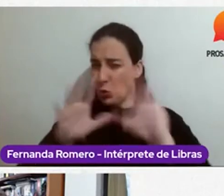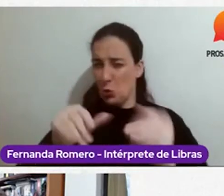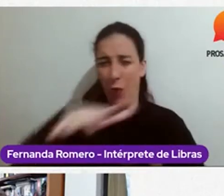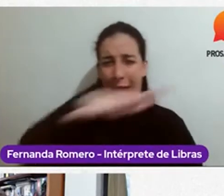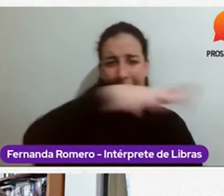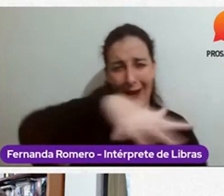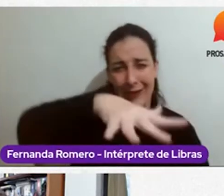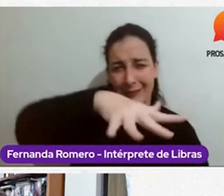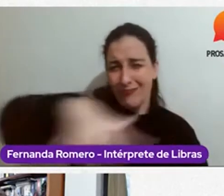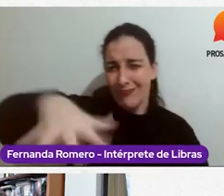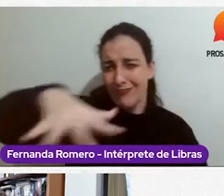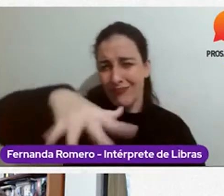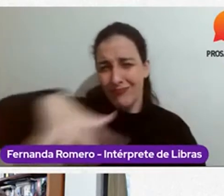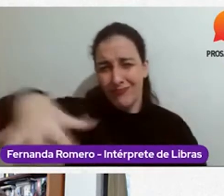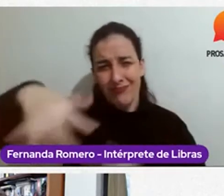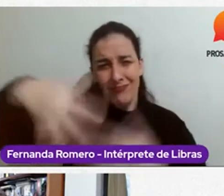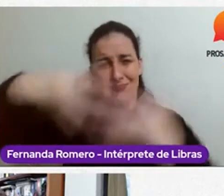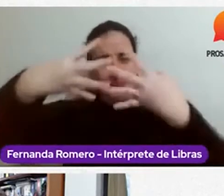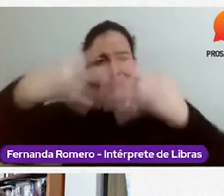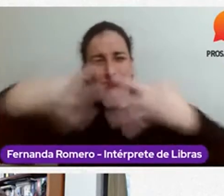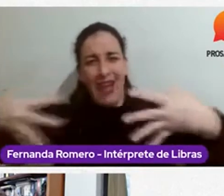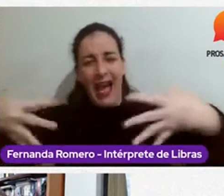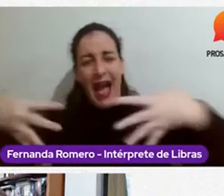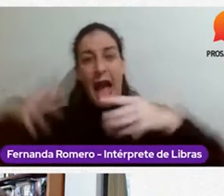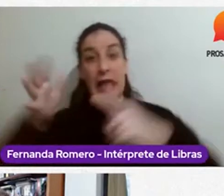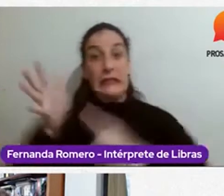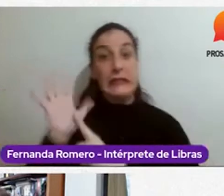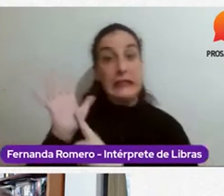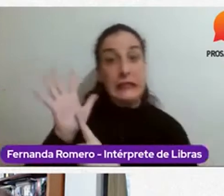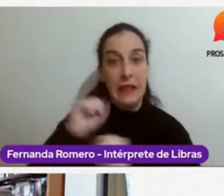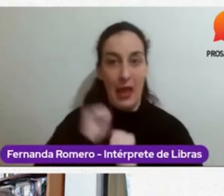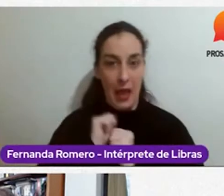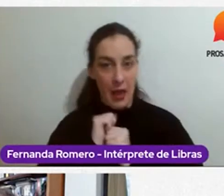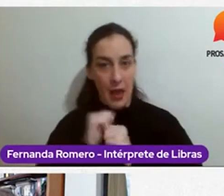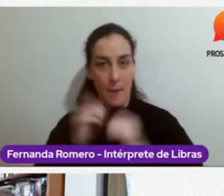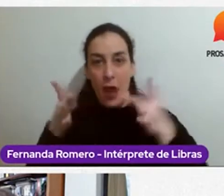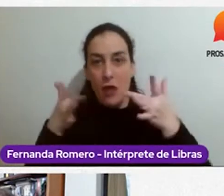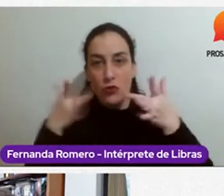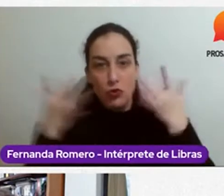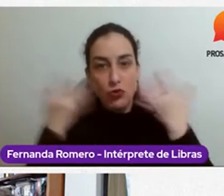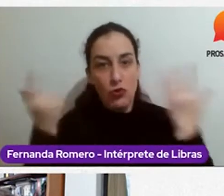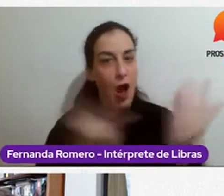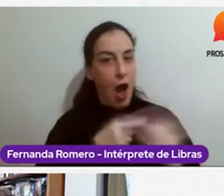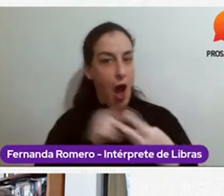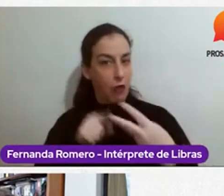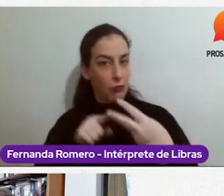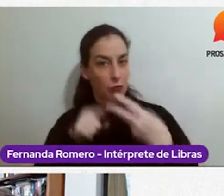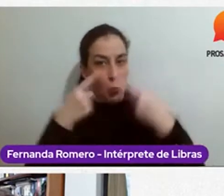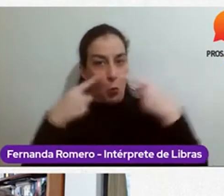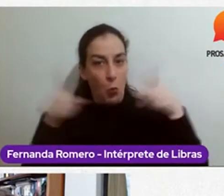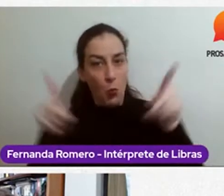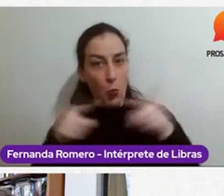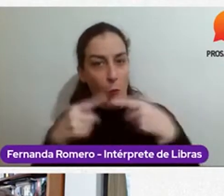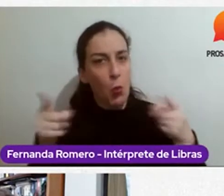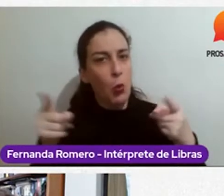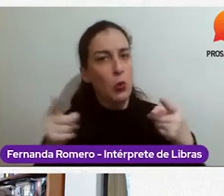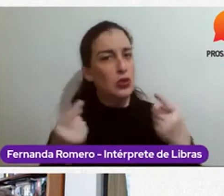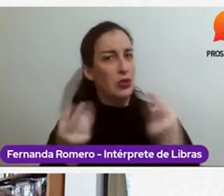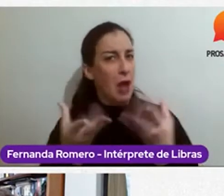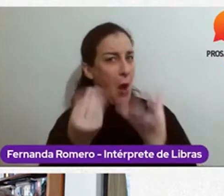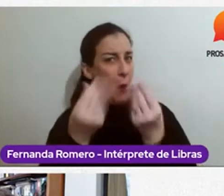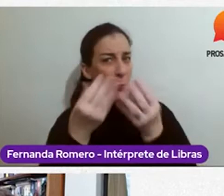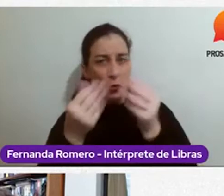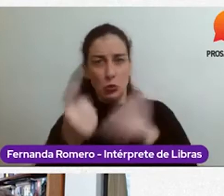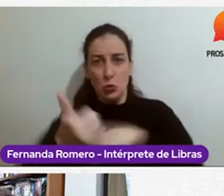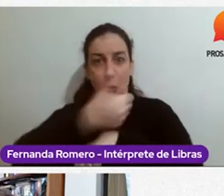cadeia produtiva que envolve o cinema, né, o teatro, a música, a enorme quantidade de